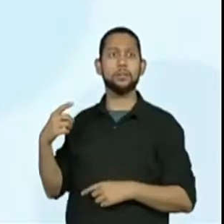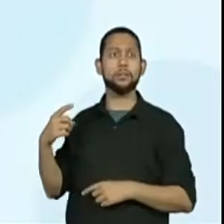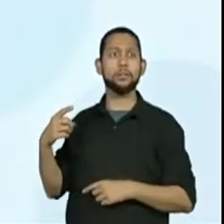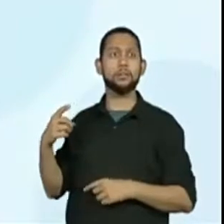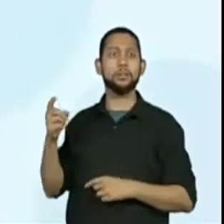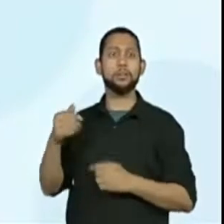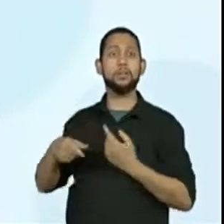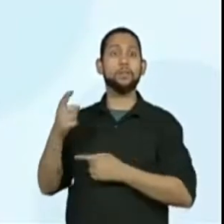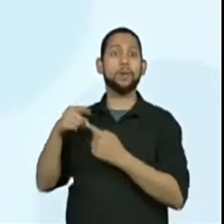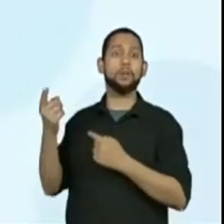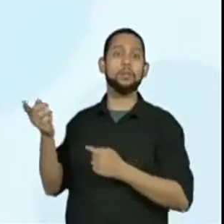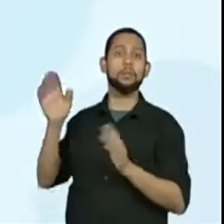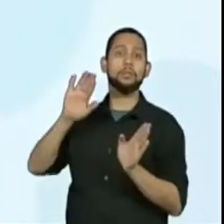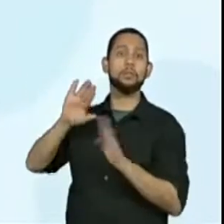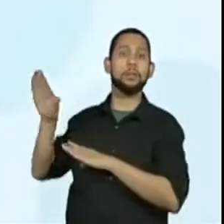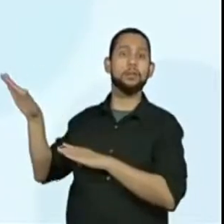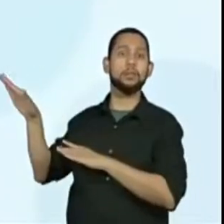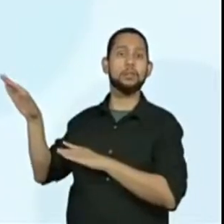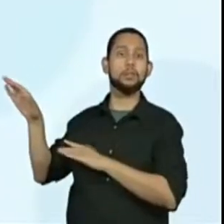representação nos quadradinhos.